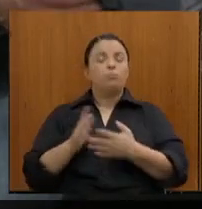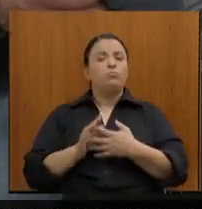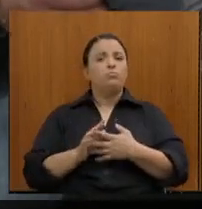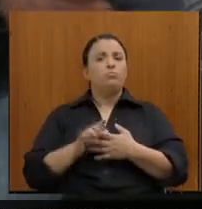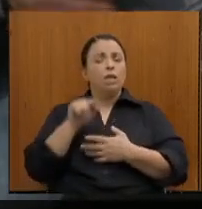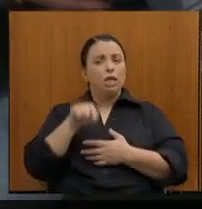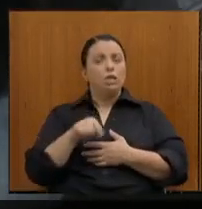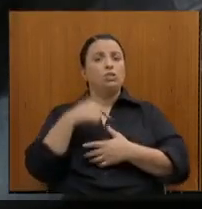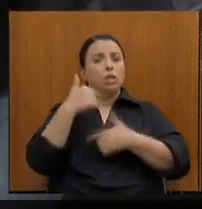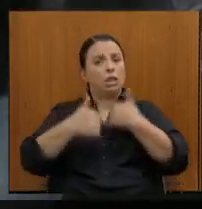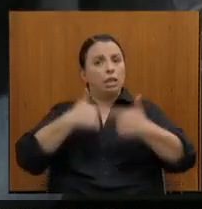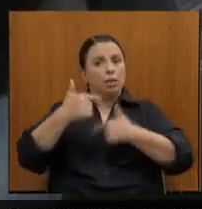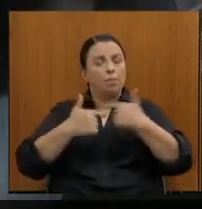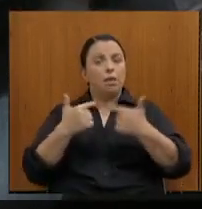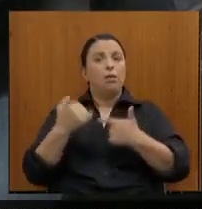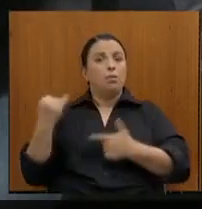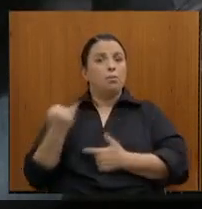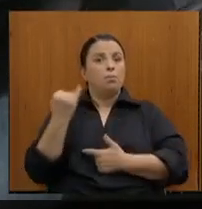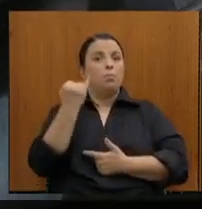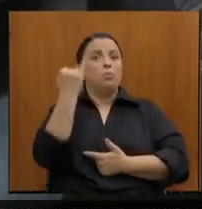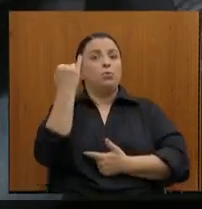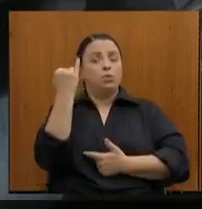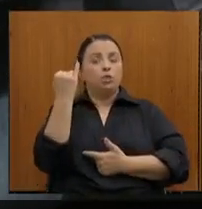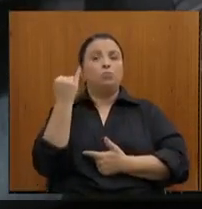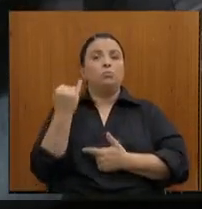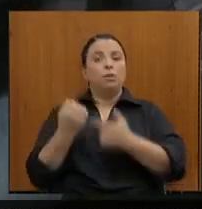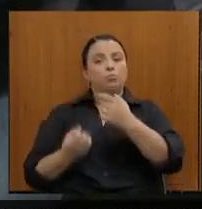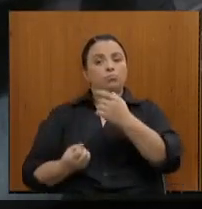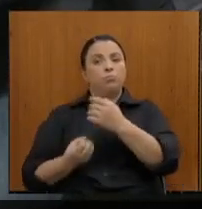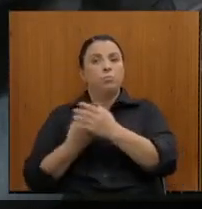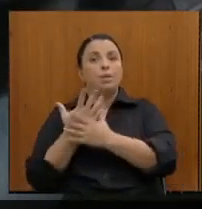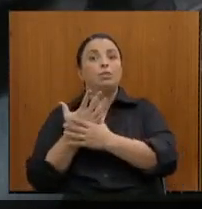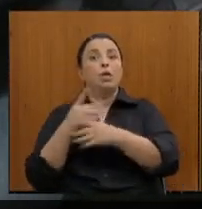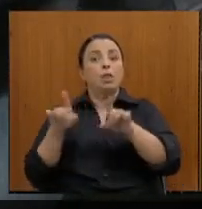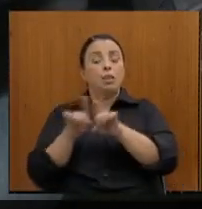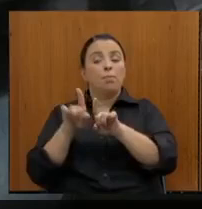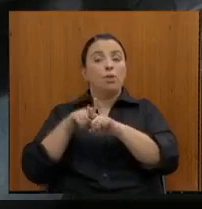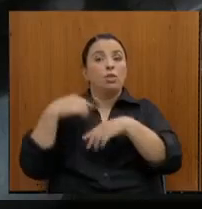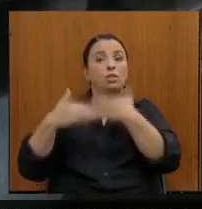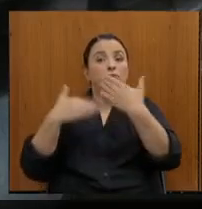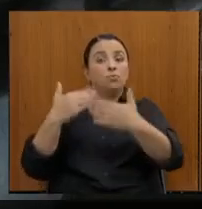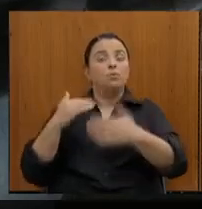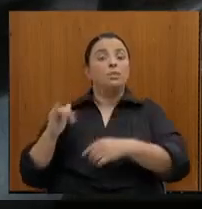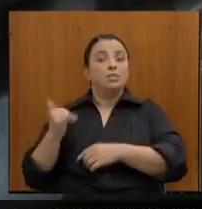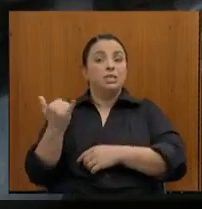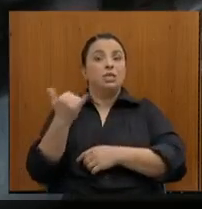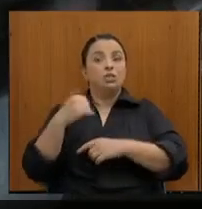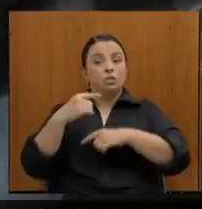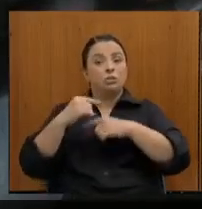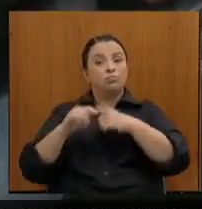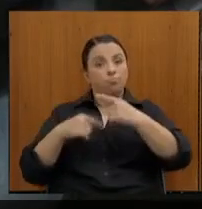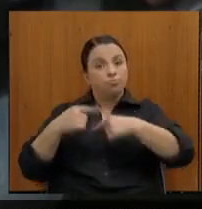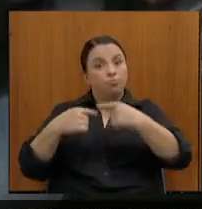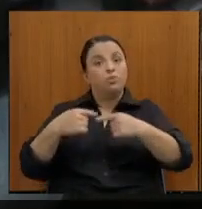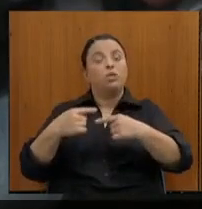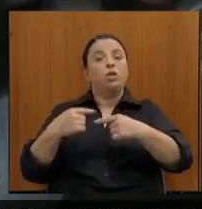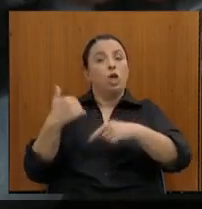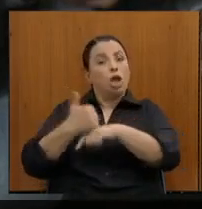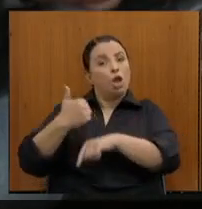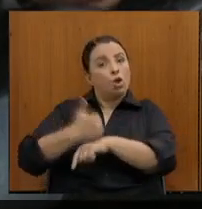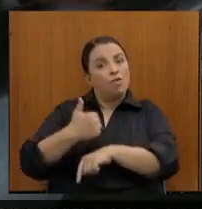a implementação e o desenvolvimento das energias renováveis no estado Com intenção de reduzir